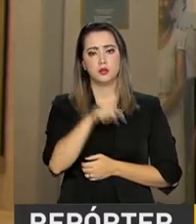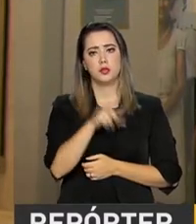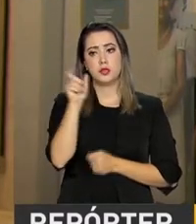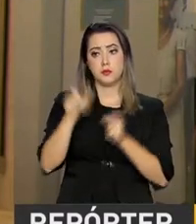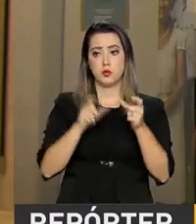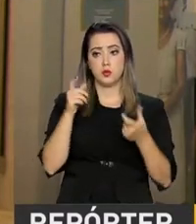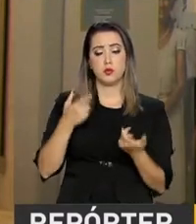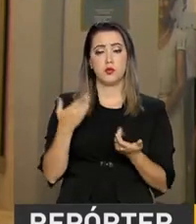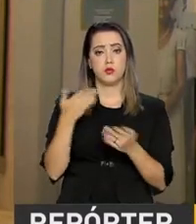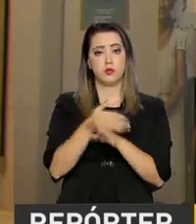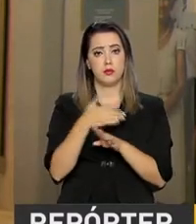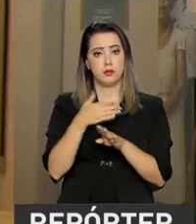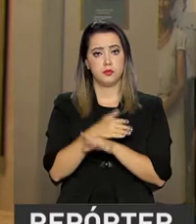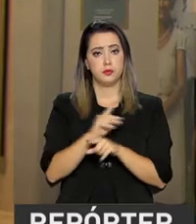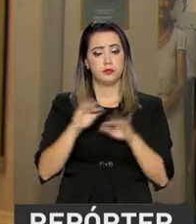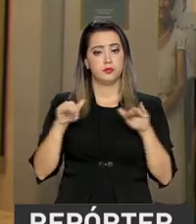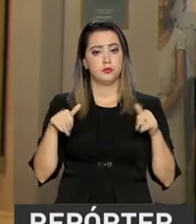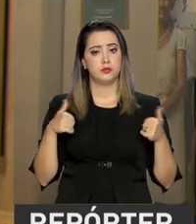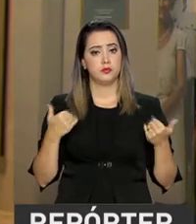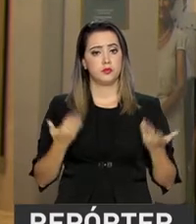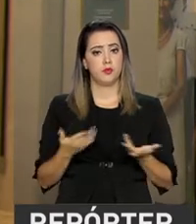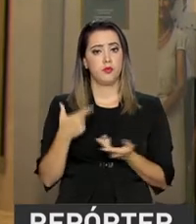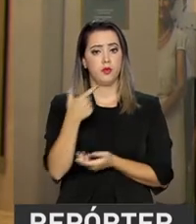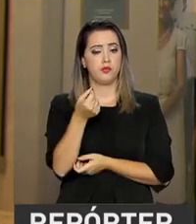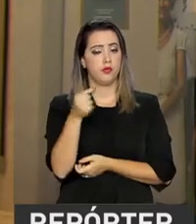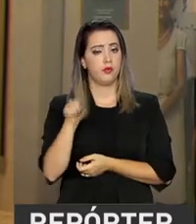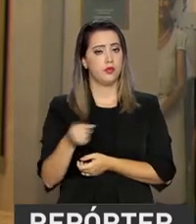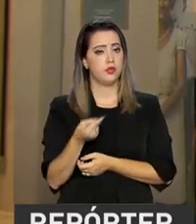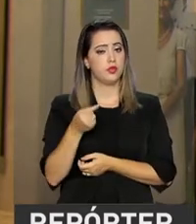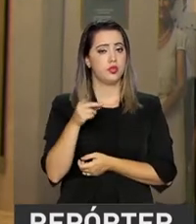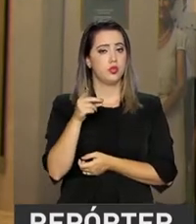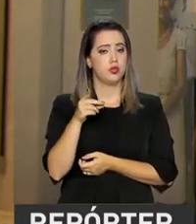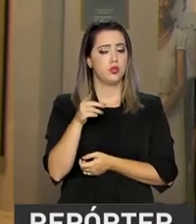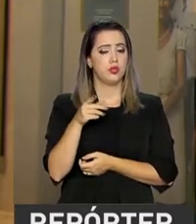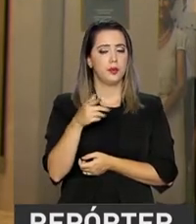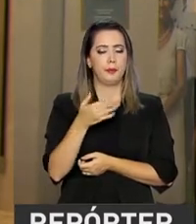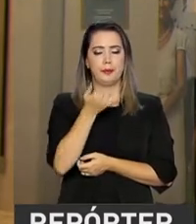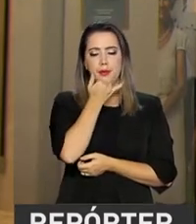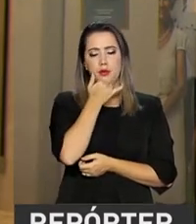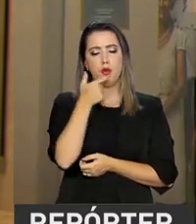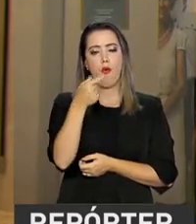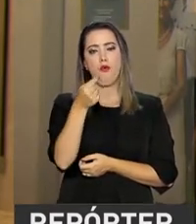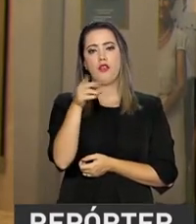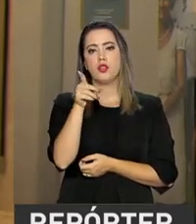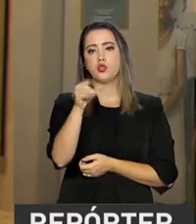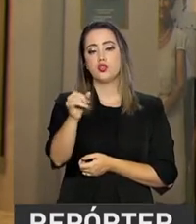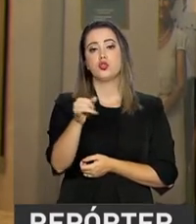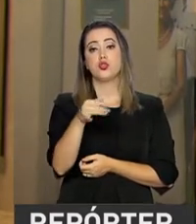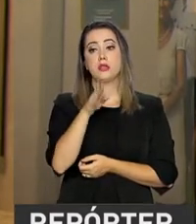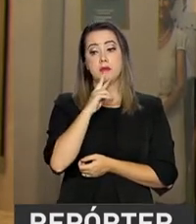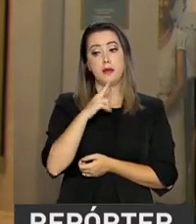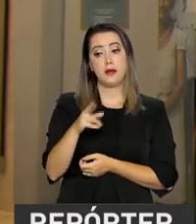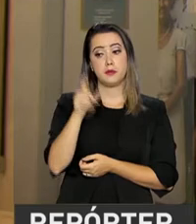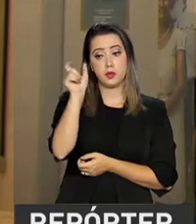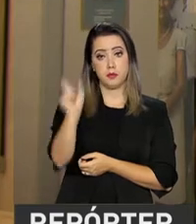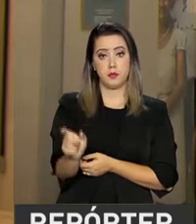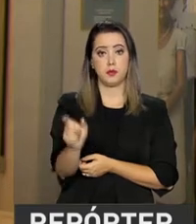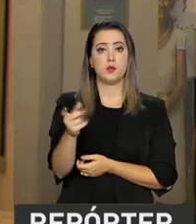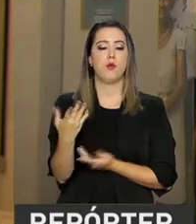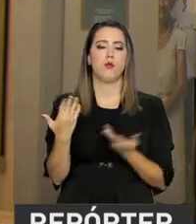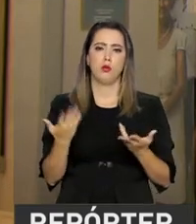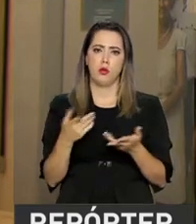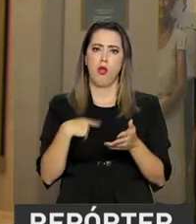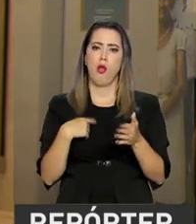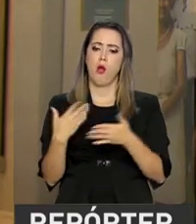agilidade é muito importante porque nós temos 20 dias para dar uma resposta ao consumidor então nesses 20 dias a gente